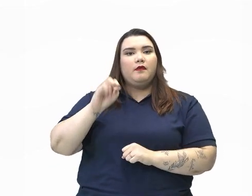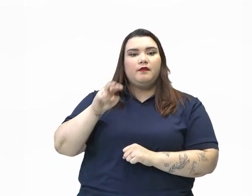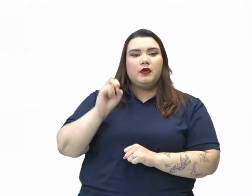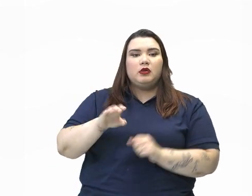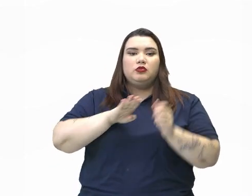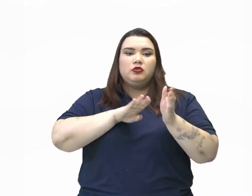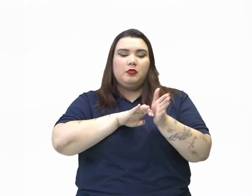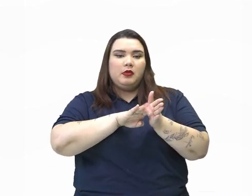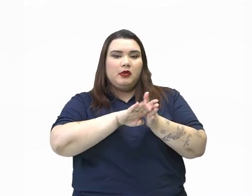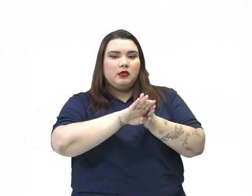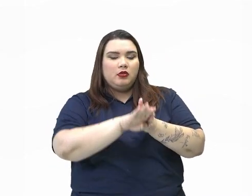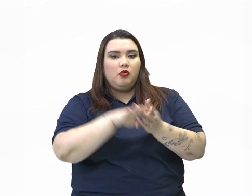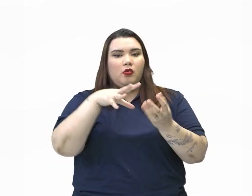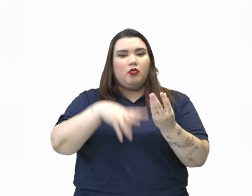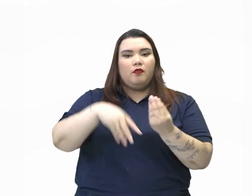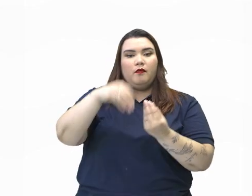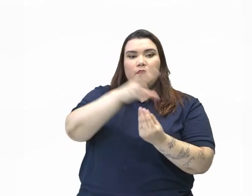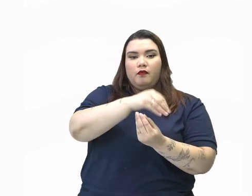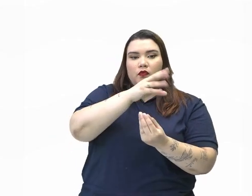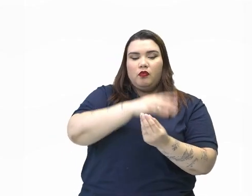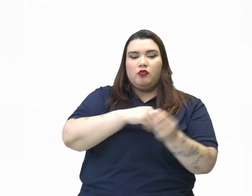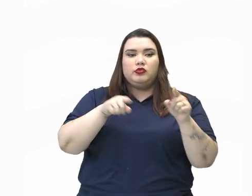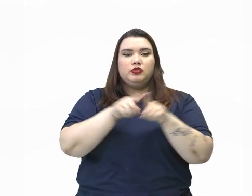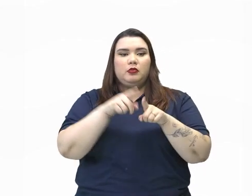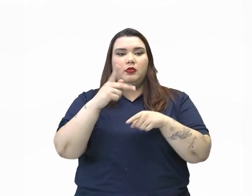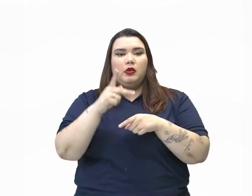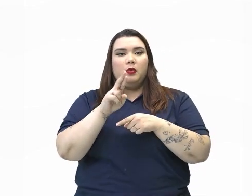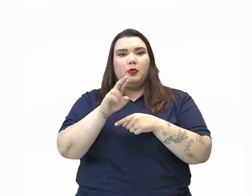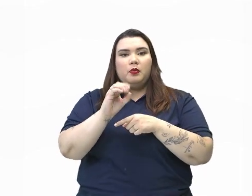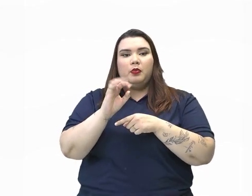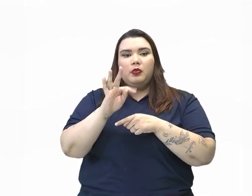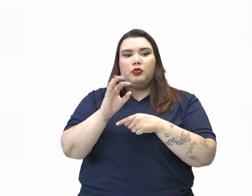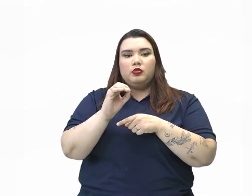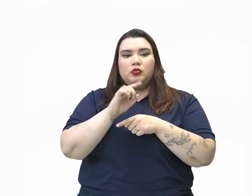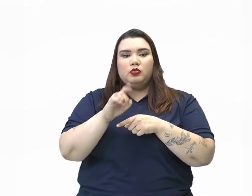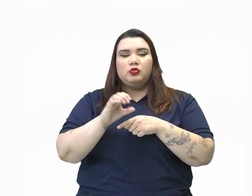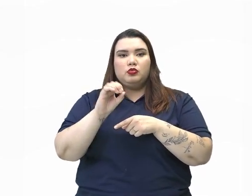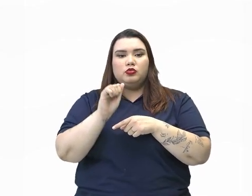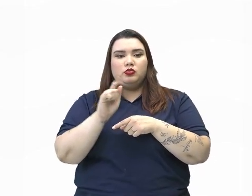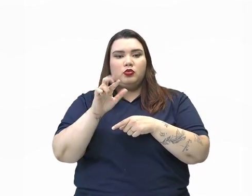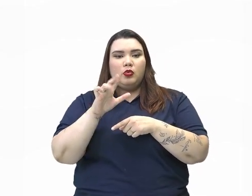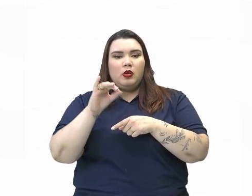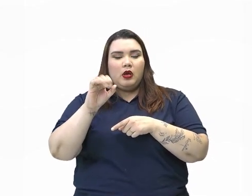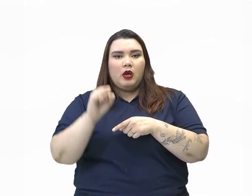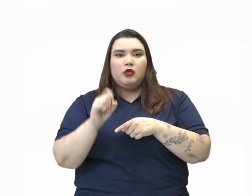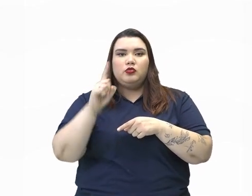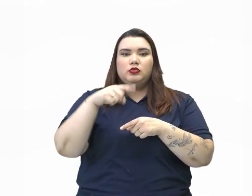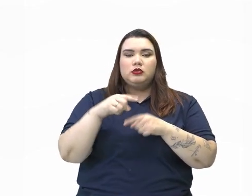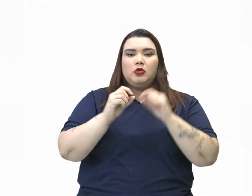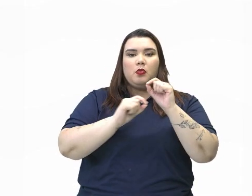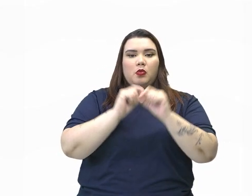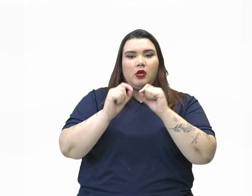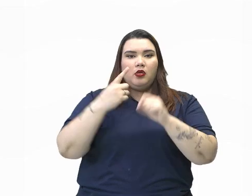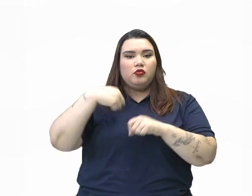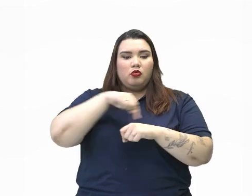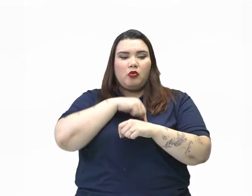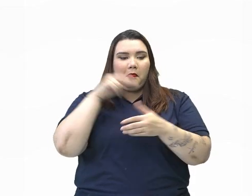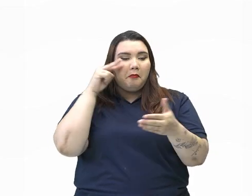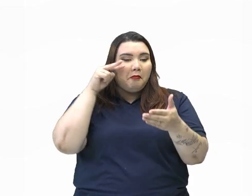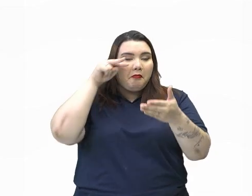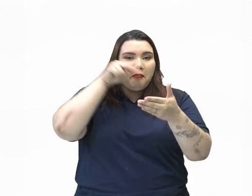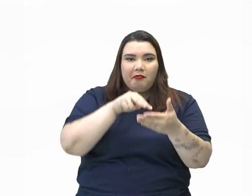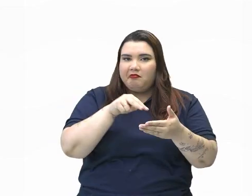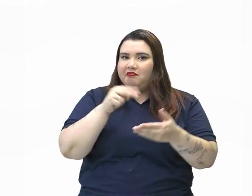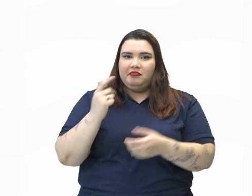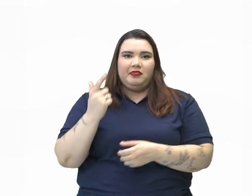vírus, por bactérias, por protozoários e por fungos. Todos aí são micro-organismos, pessoal, que nós não enxergamos, né?